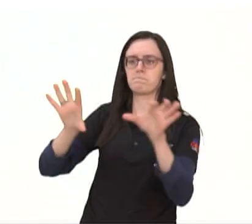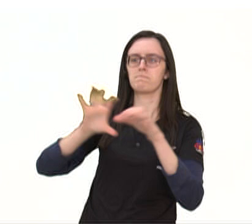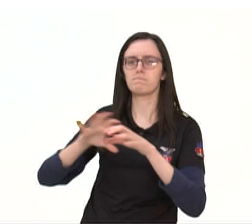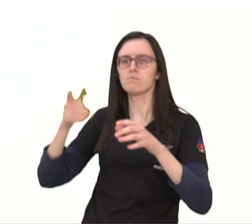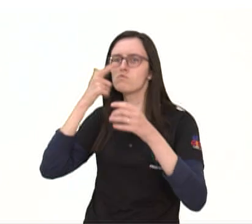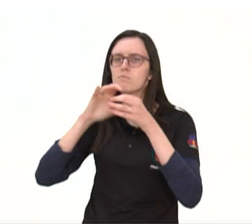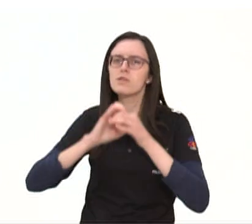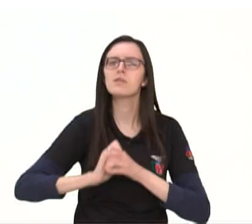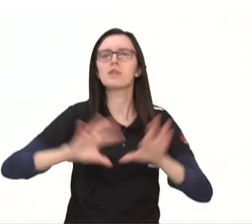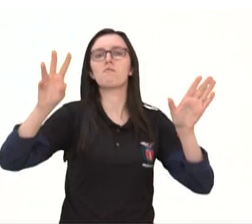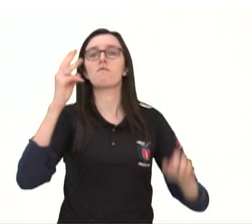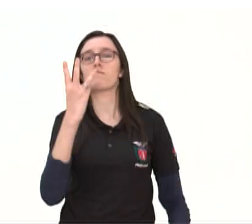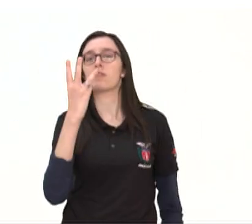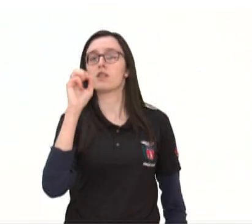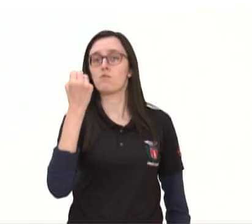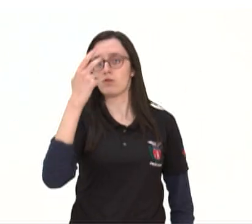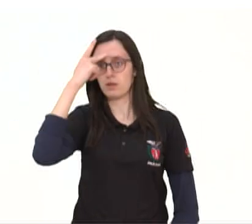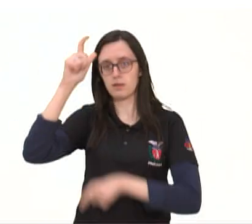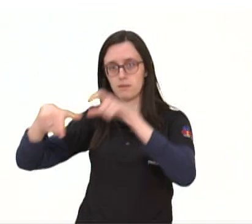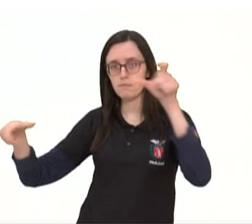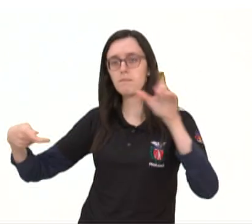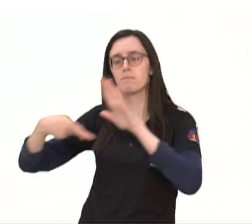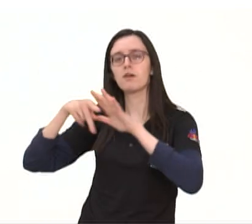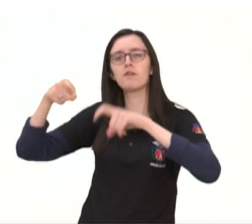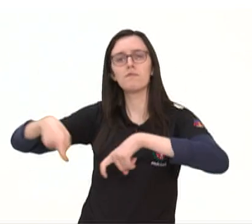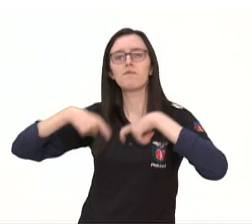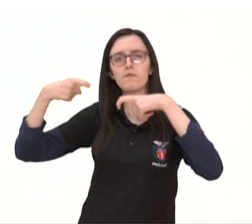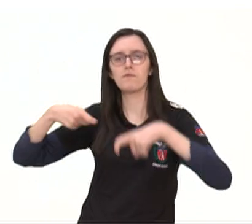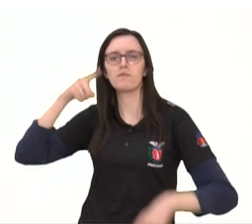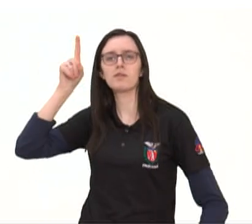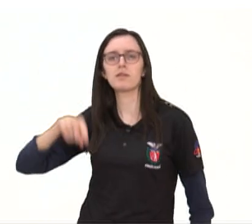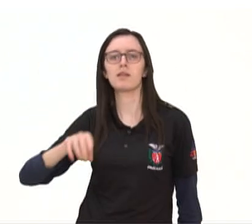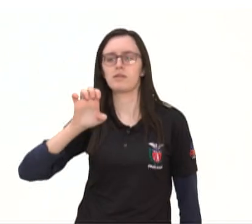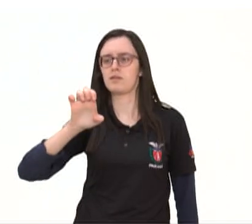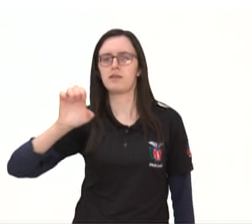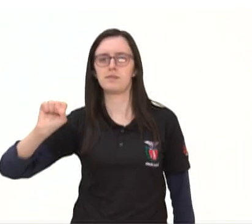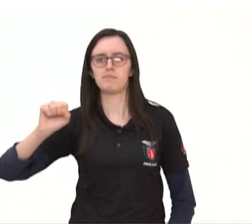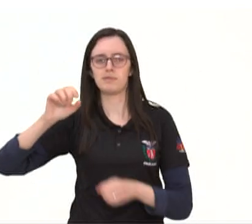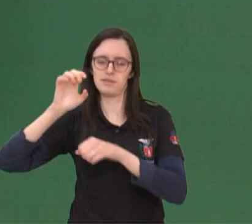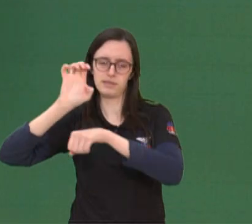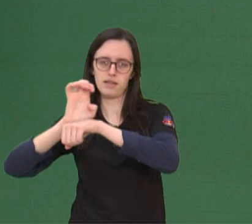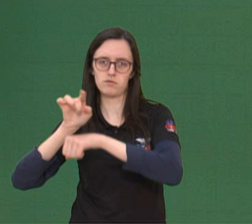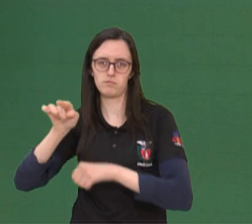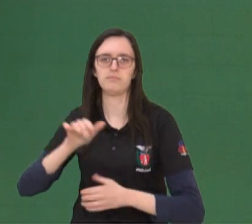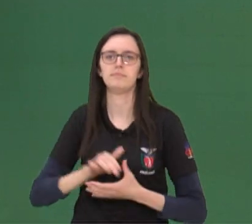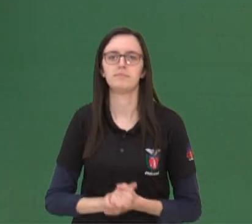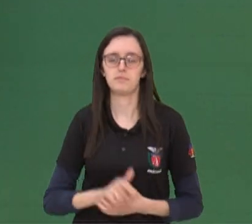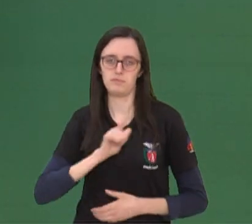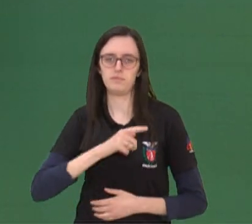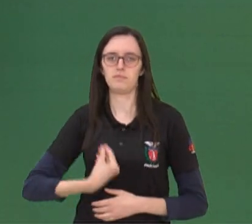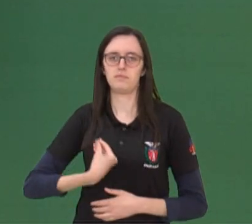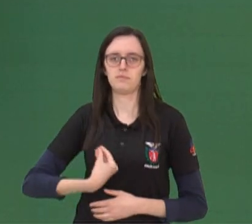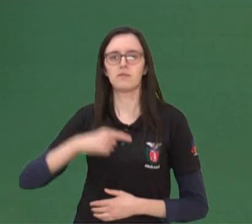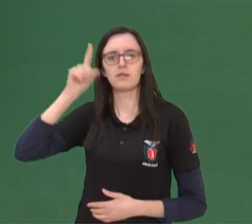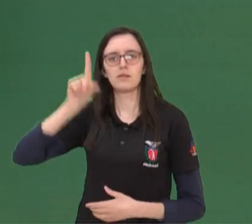Espírito Santo. Quem fez essa notícia é o Jairo Marques, da agência Folha. Está lá disponível